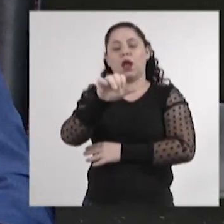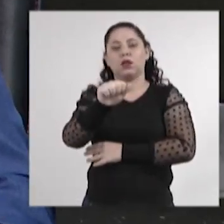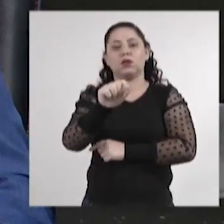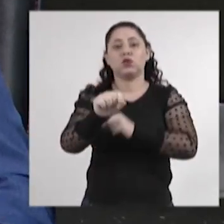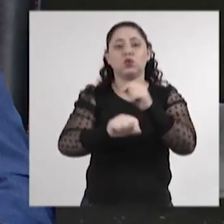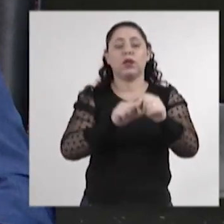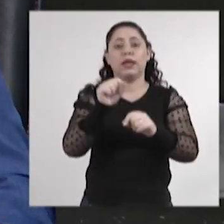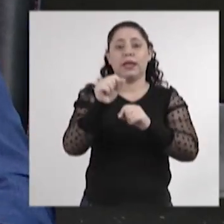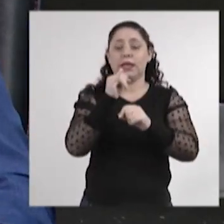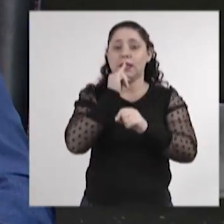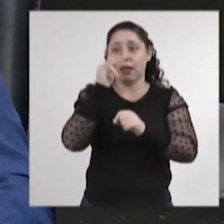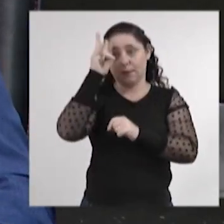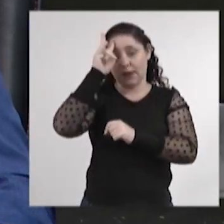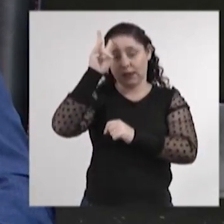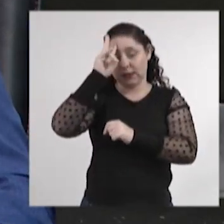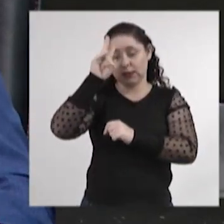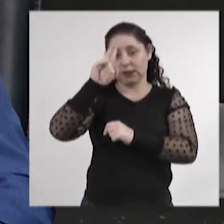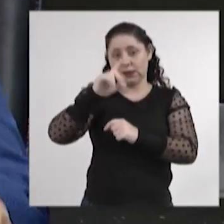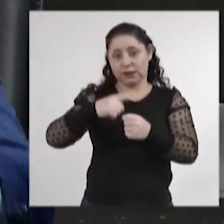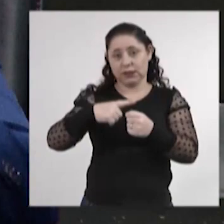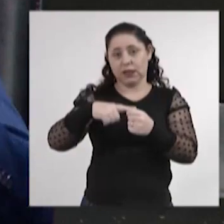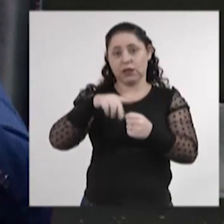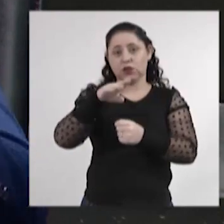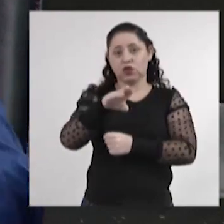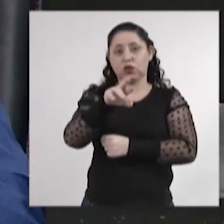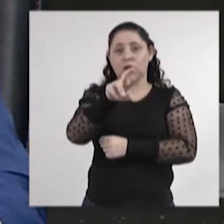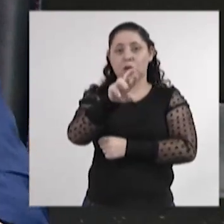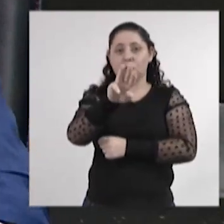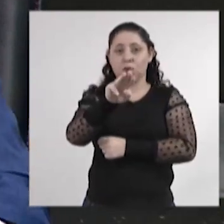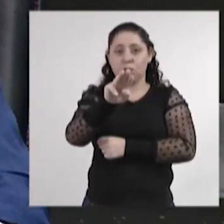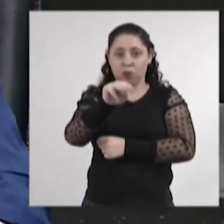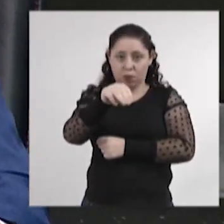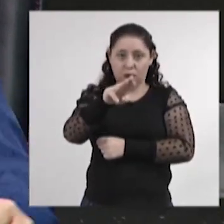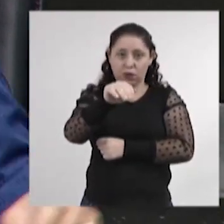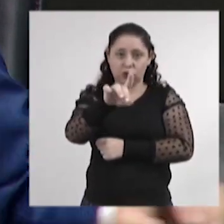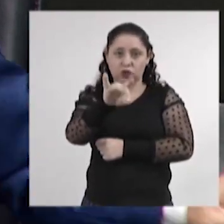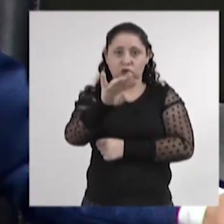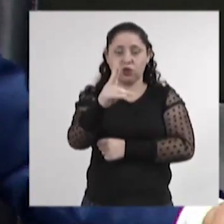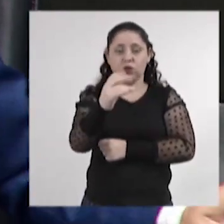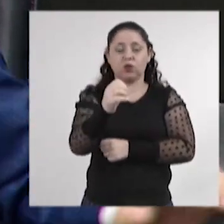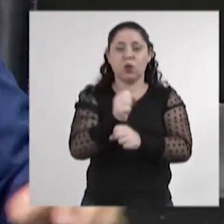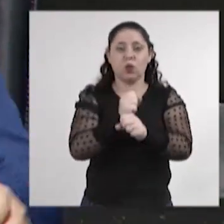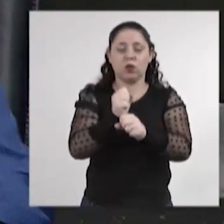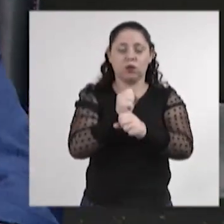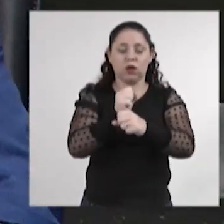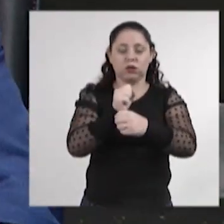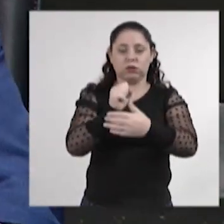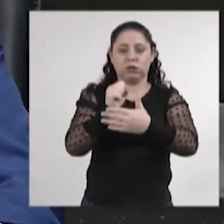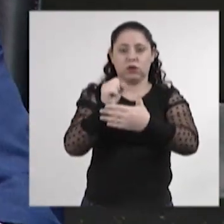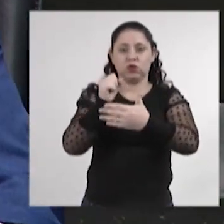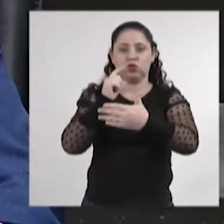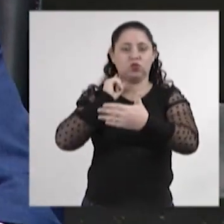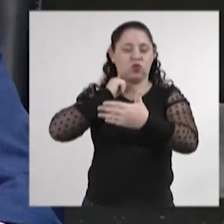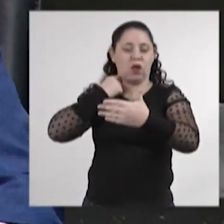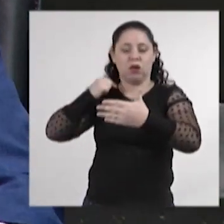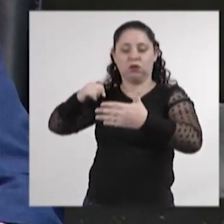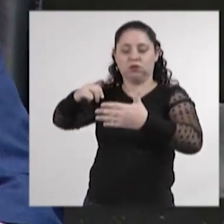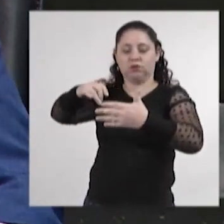de Brumadinho todo ano. Para a gente ter uma ideia da dimensão. Se eu estiver errado, me corrija. É isso